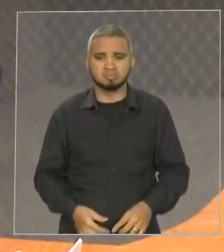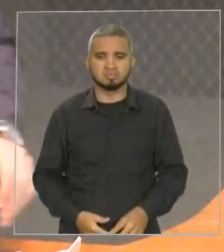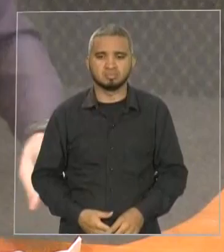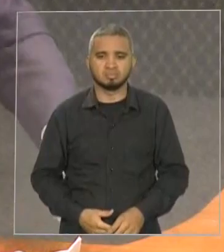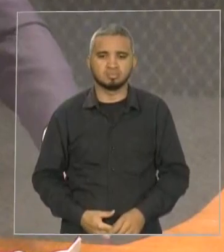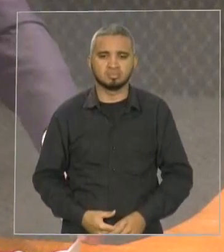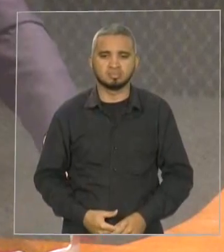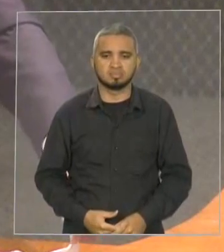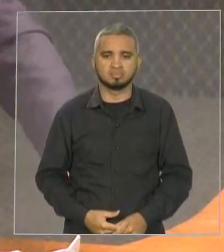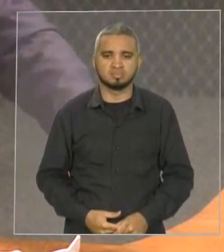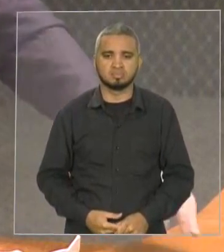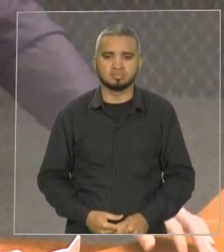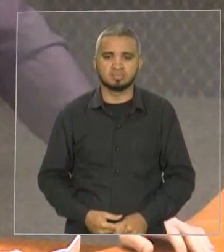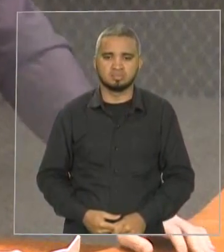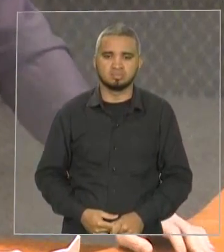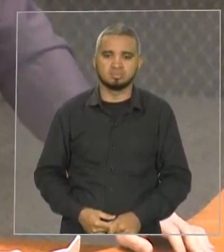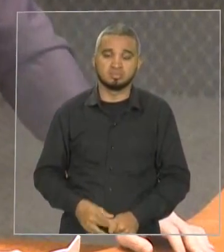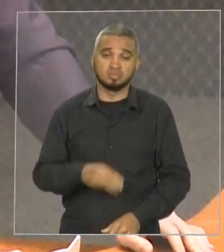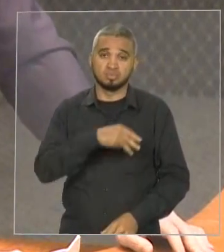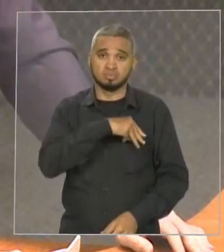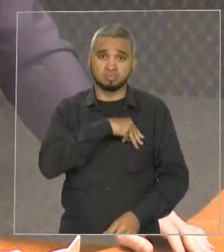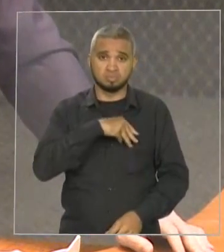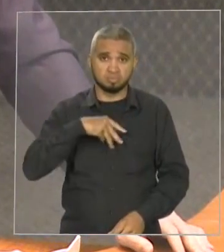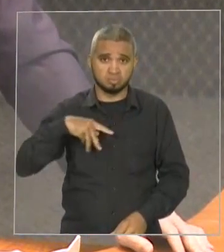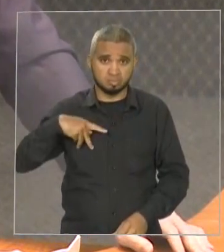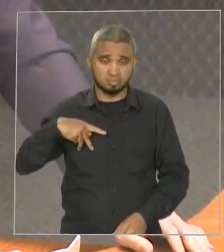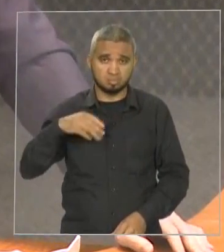Uma vez o Ministério Público de Contas